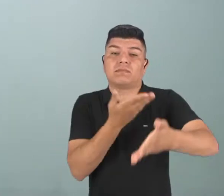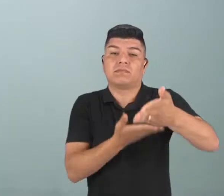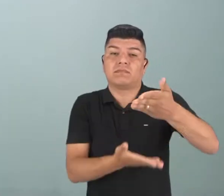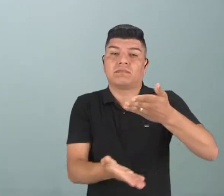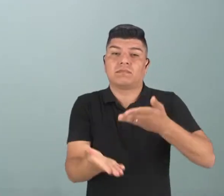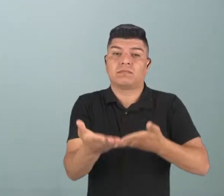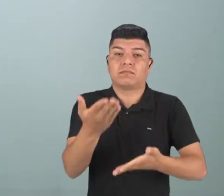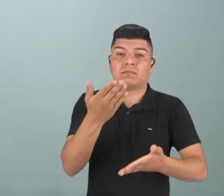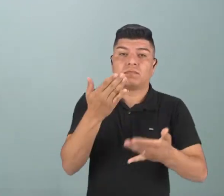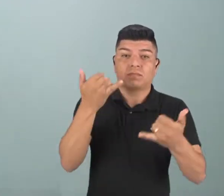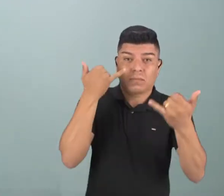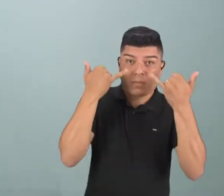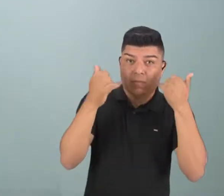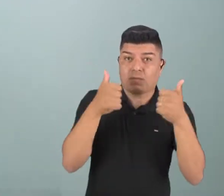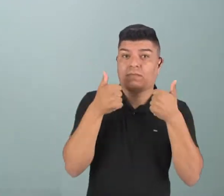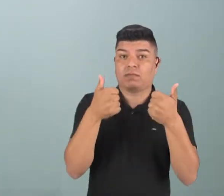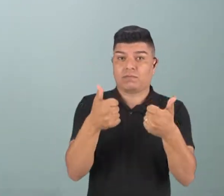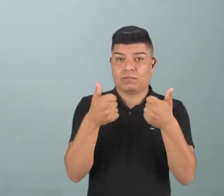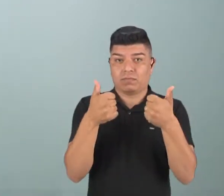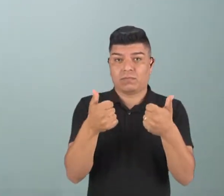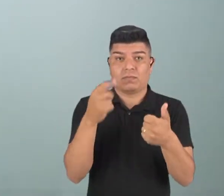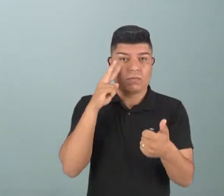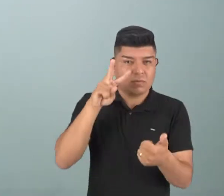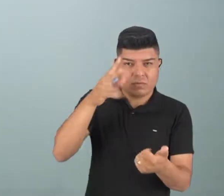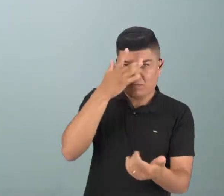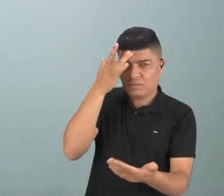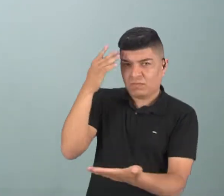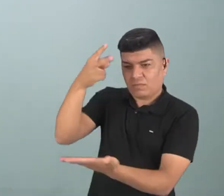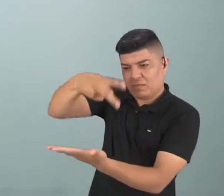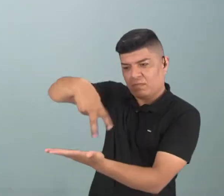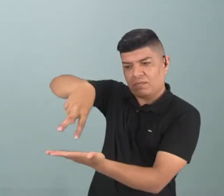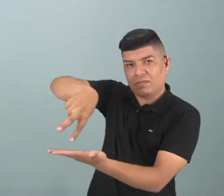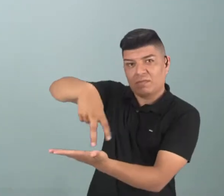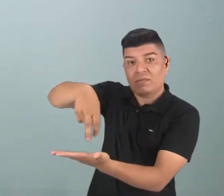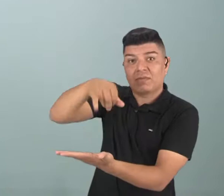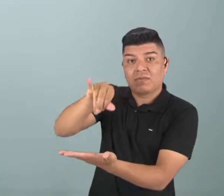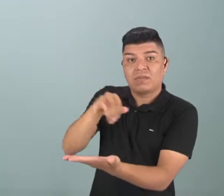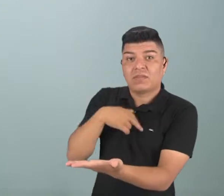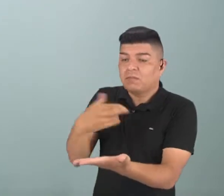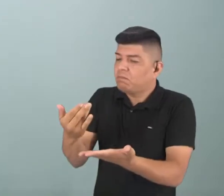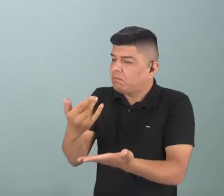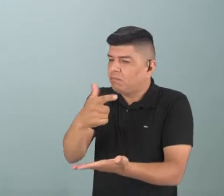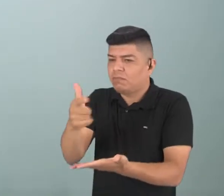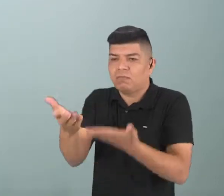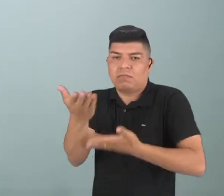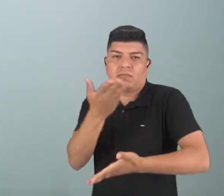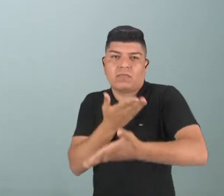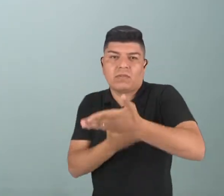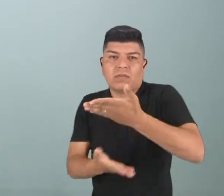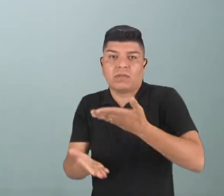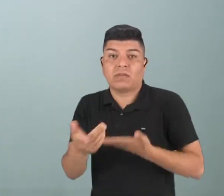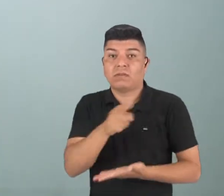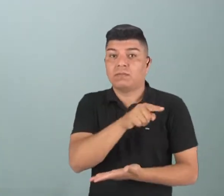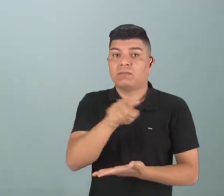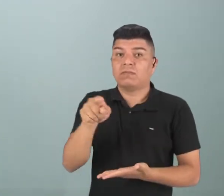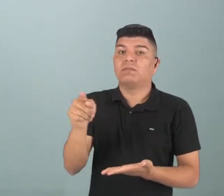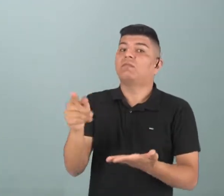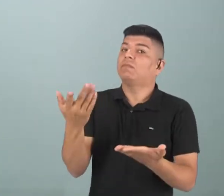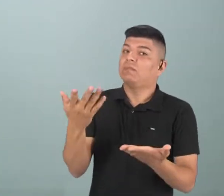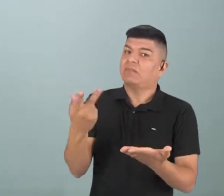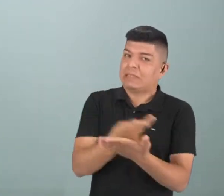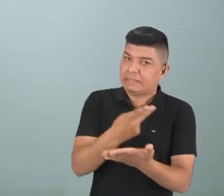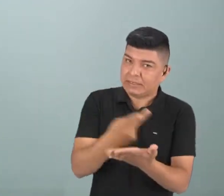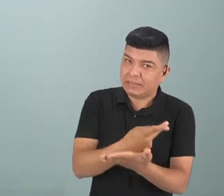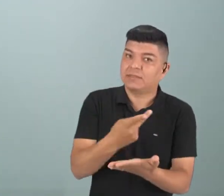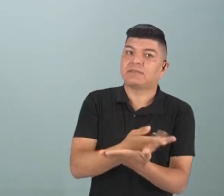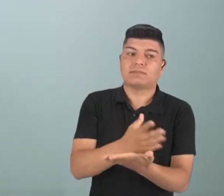transmitir uma mensagem. Quando você vê alguém dançando, se essa pessoa não estiver transmitindo uma mensagem para você, alguma coisa está